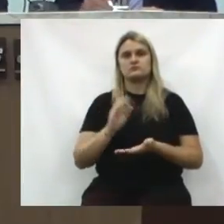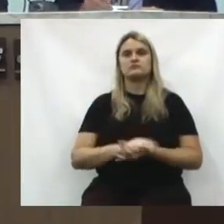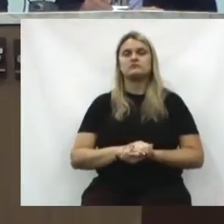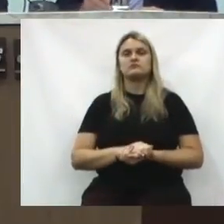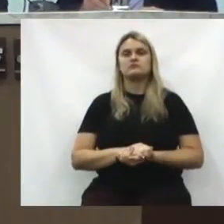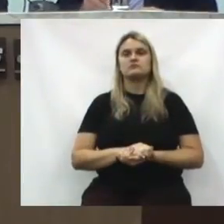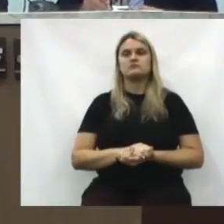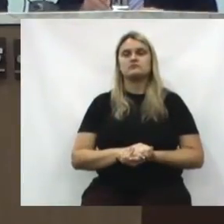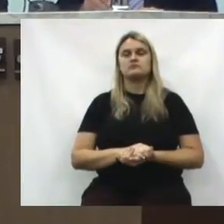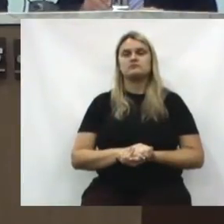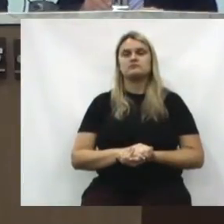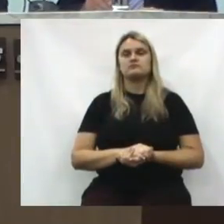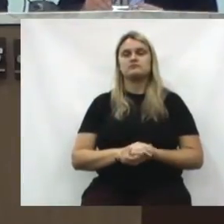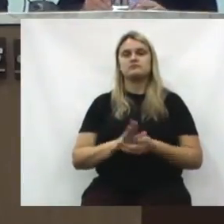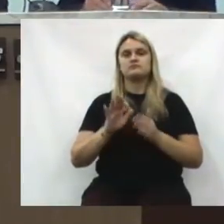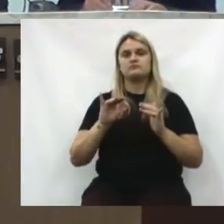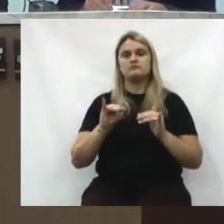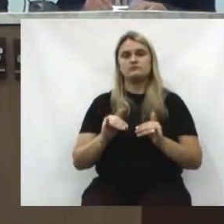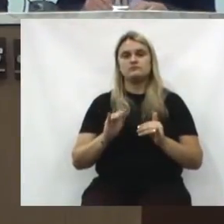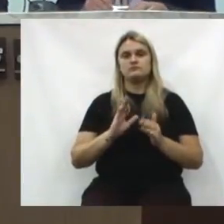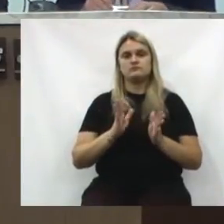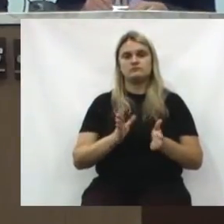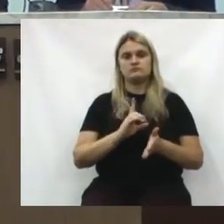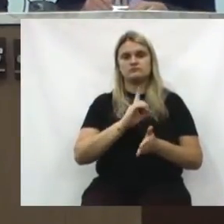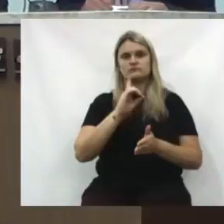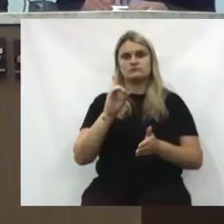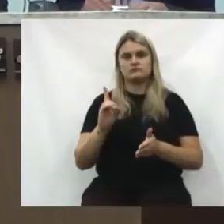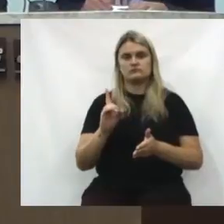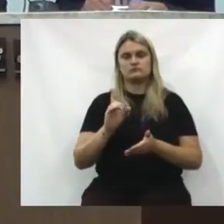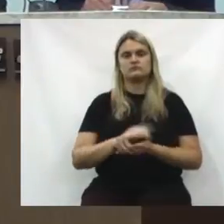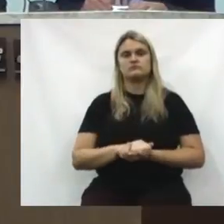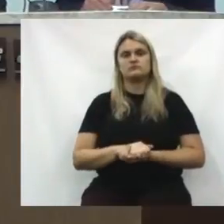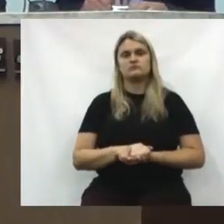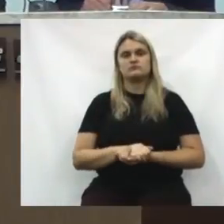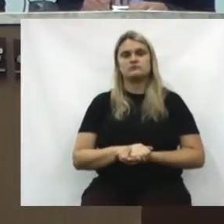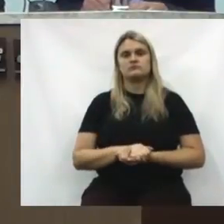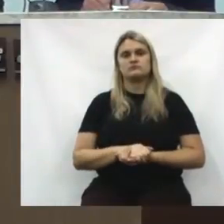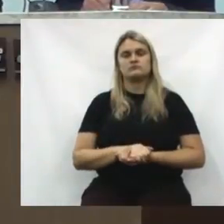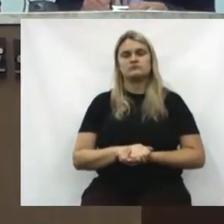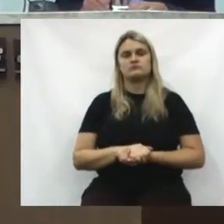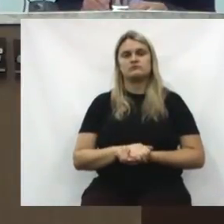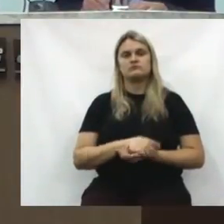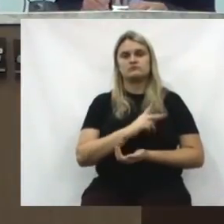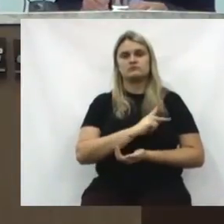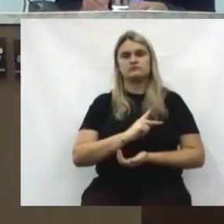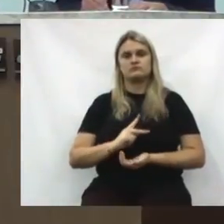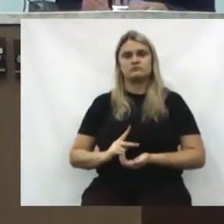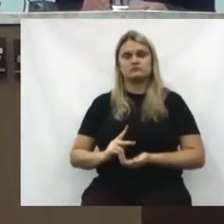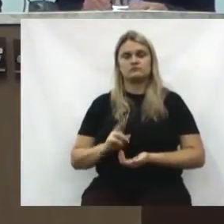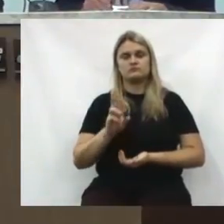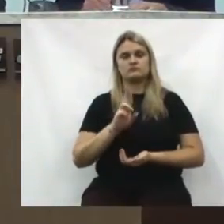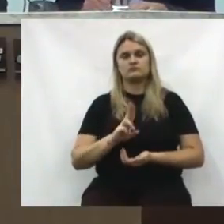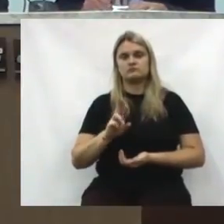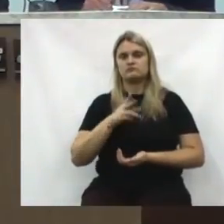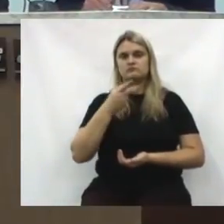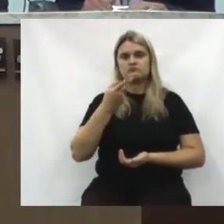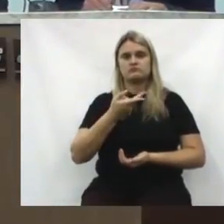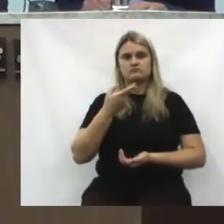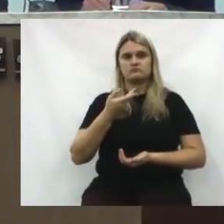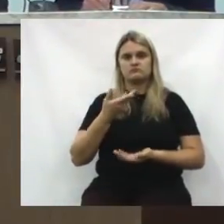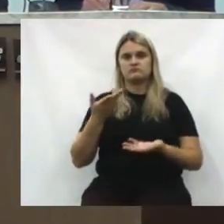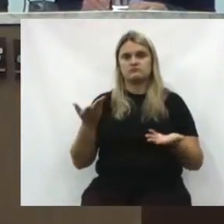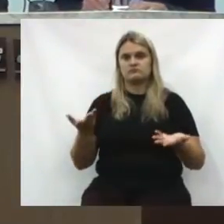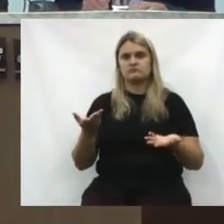Fim da ordem do dia, senhor presidente. Fim da ordem do dia. Esta